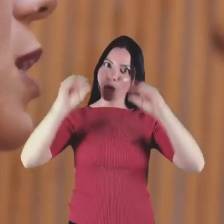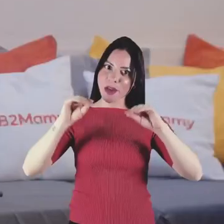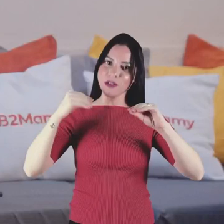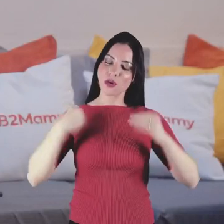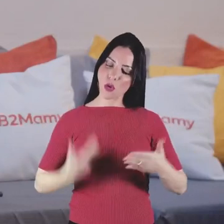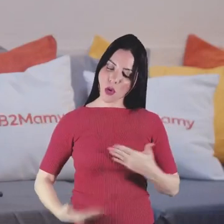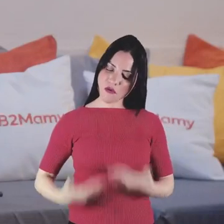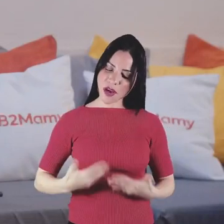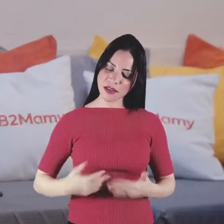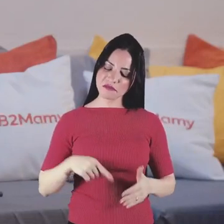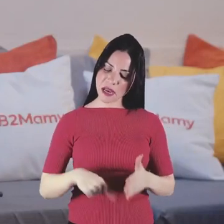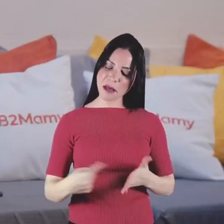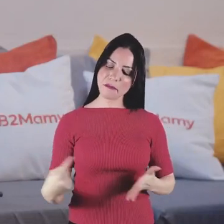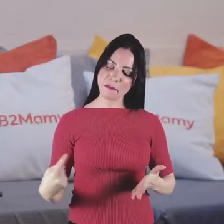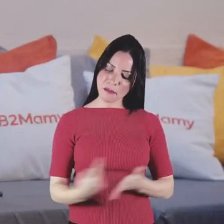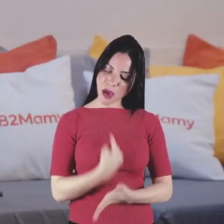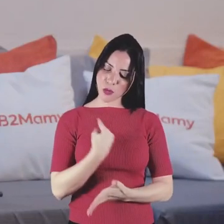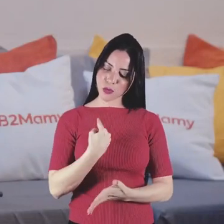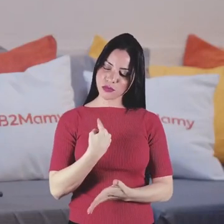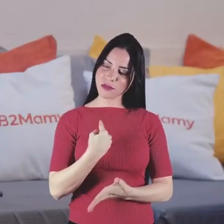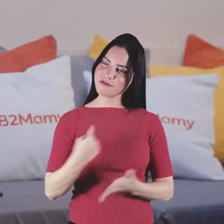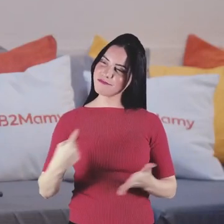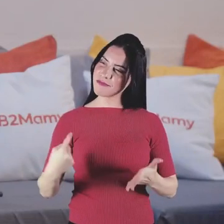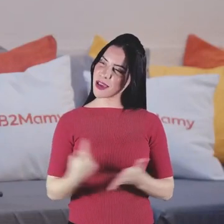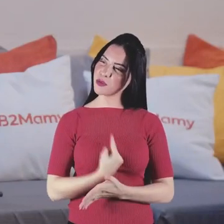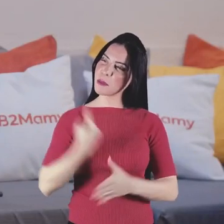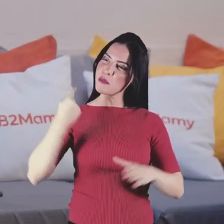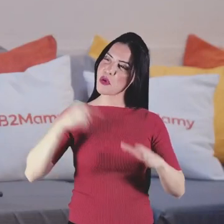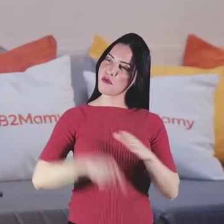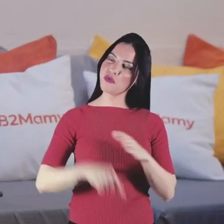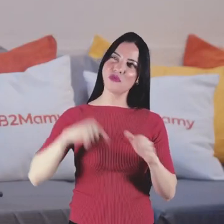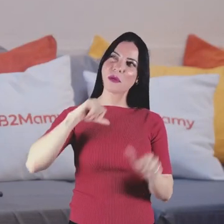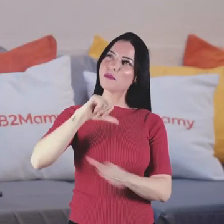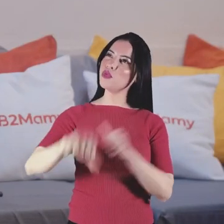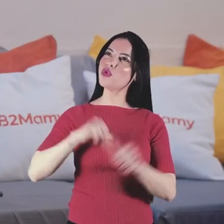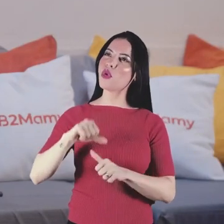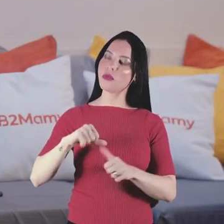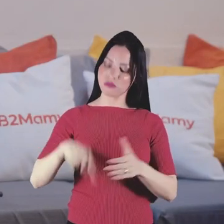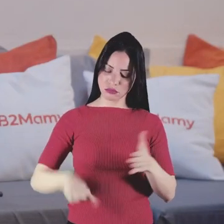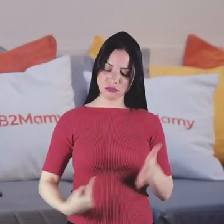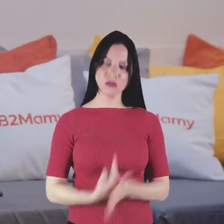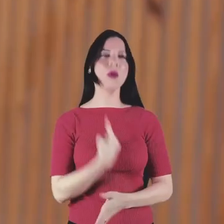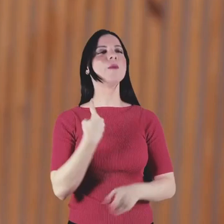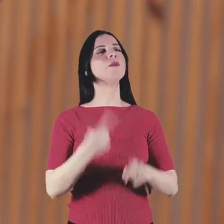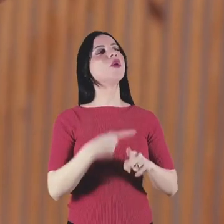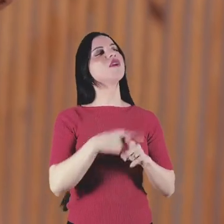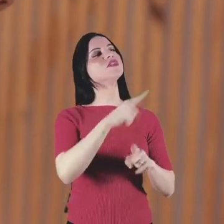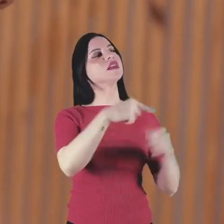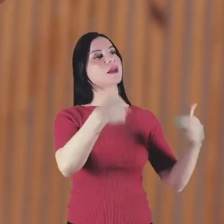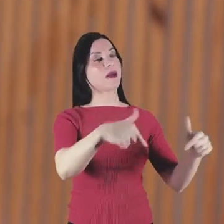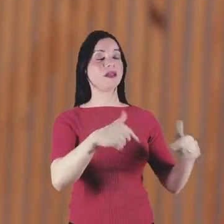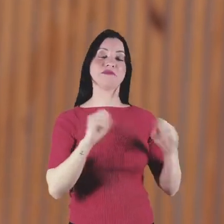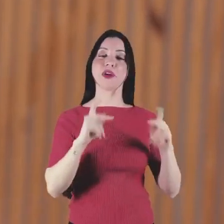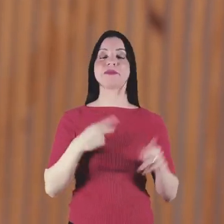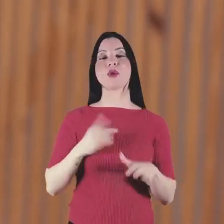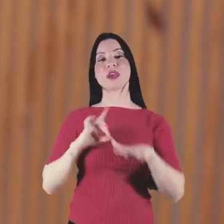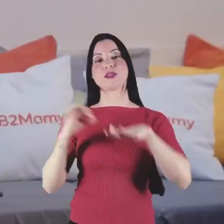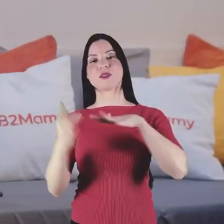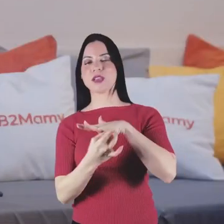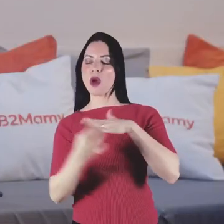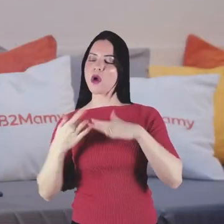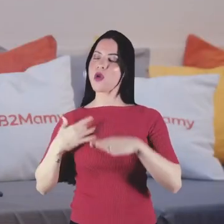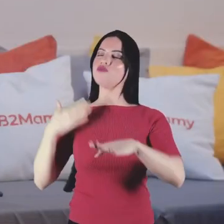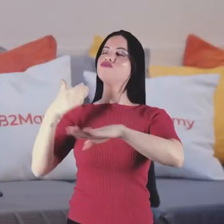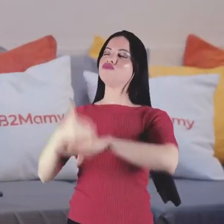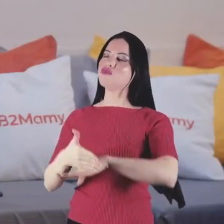durante a noite. E ele fez uma pergunta que mudou tudo. Ele me perguntou, mãe, por que você trabalha? Coloquei numa rede social, escrevi no Facebook assim, tá